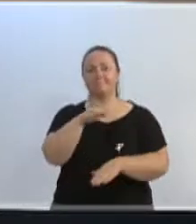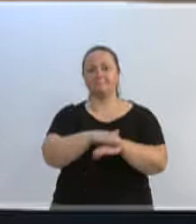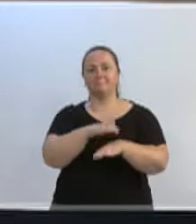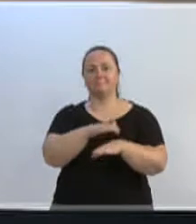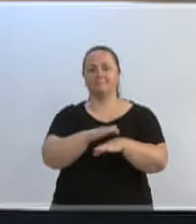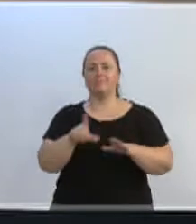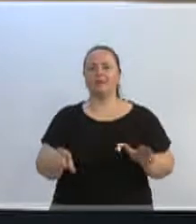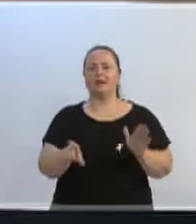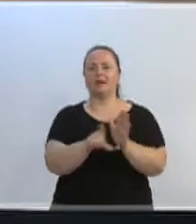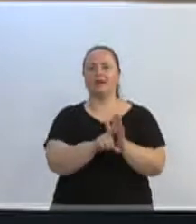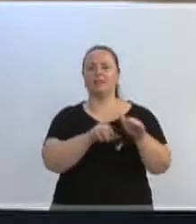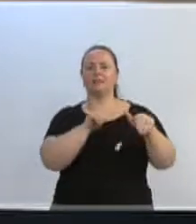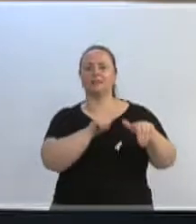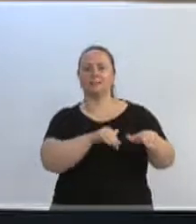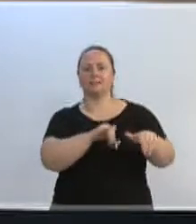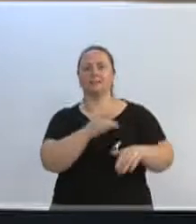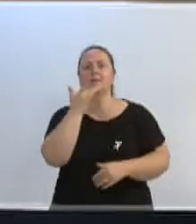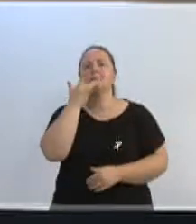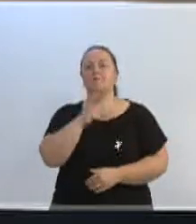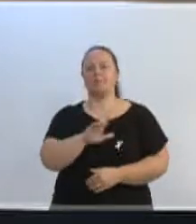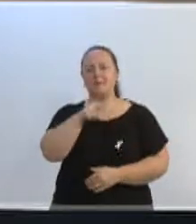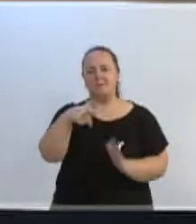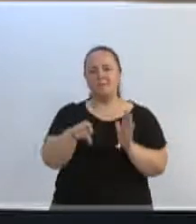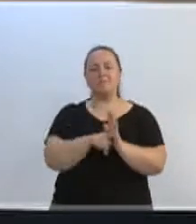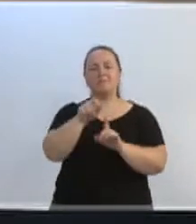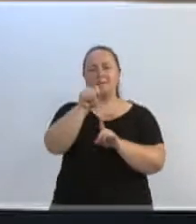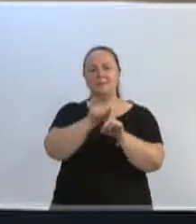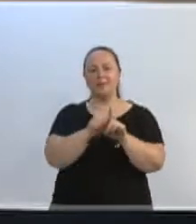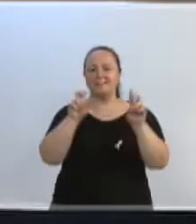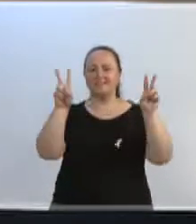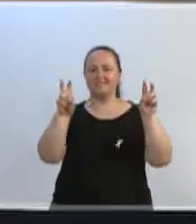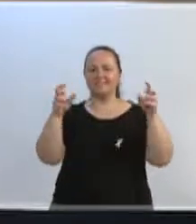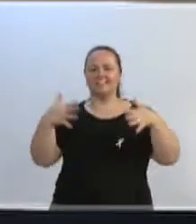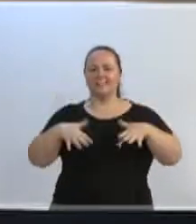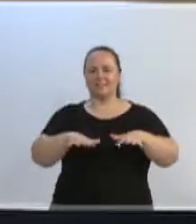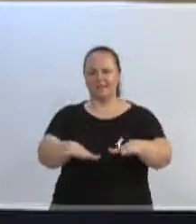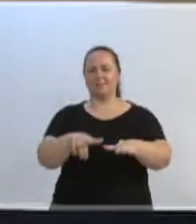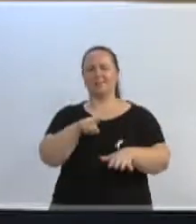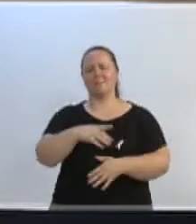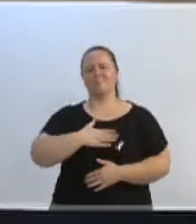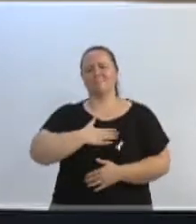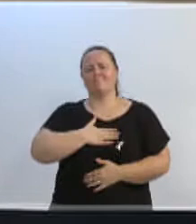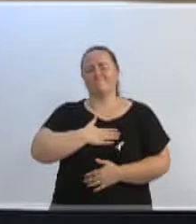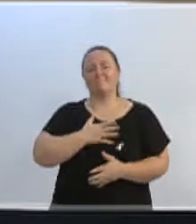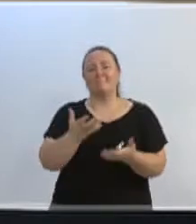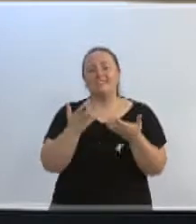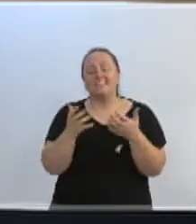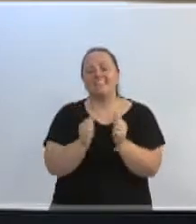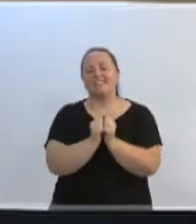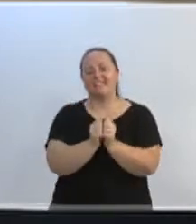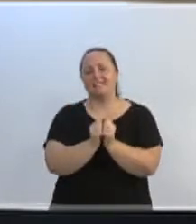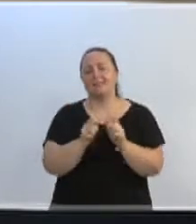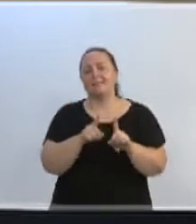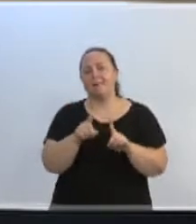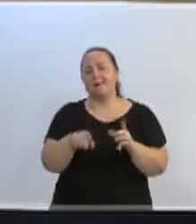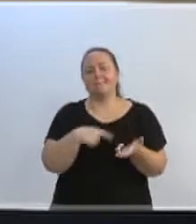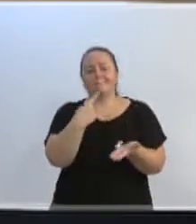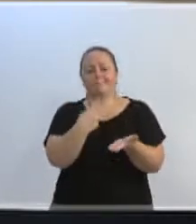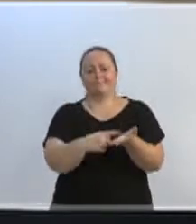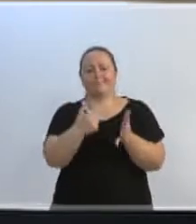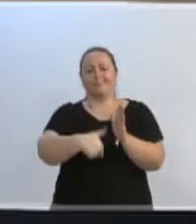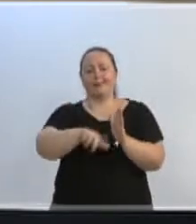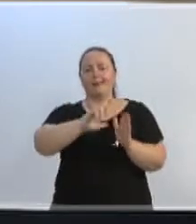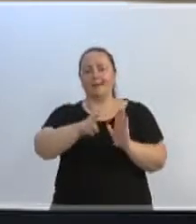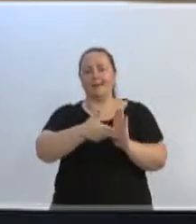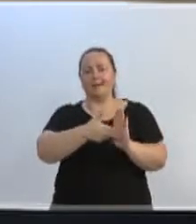da lei do Setembro Branco, Setembro da Inclusão, realmente ele gostaria muito de estar presente aqui, mas em função desse compromisso